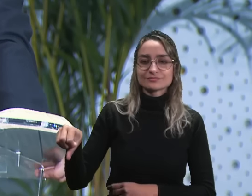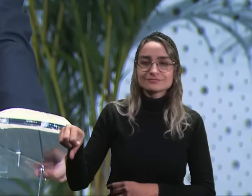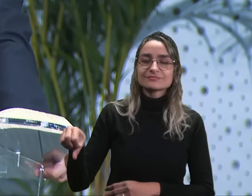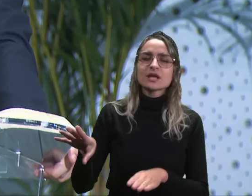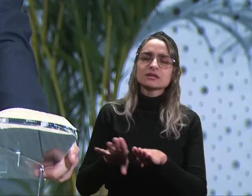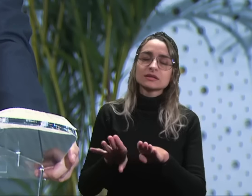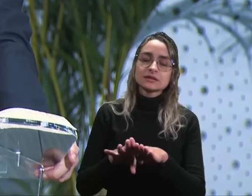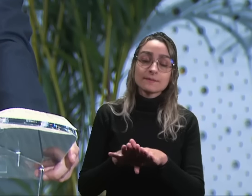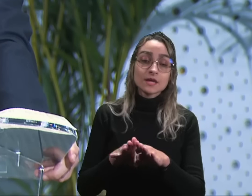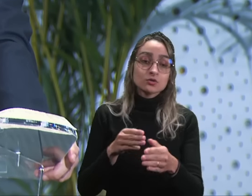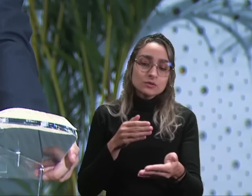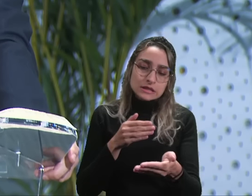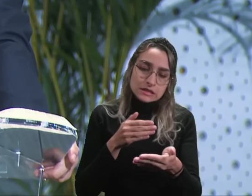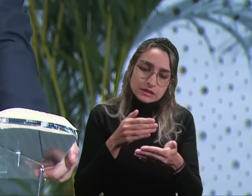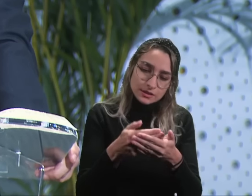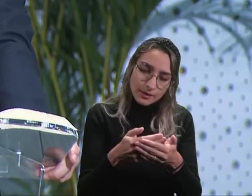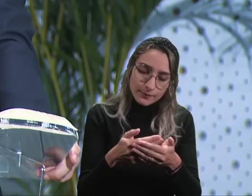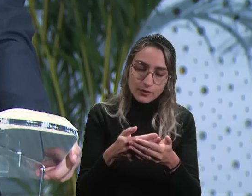Adventista